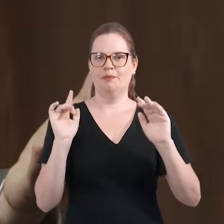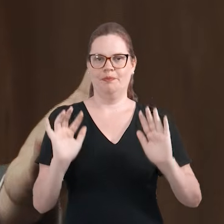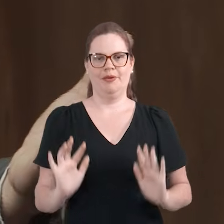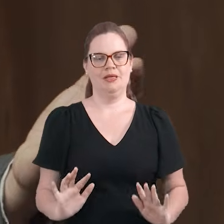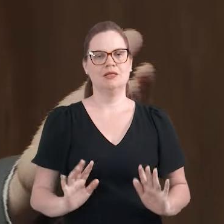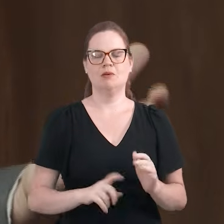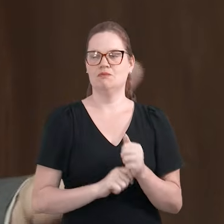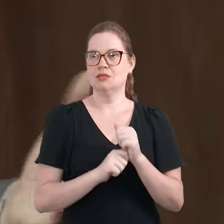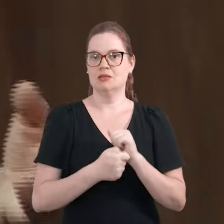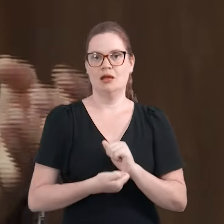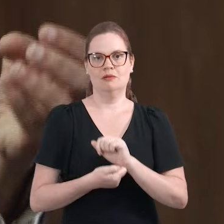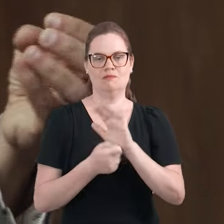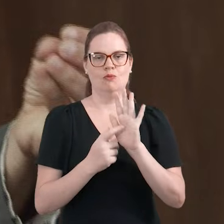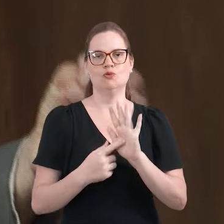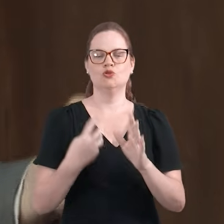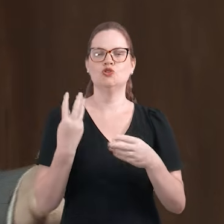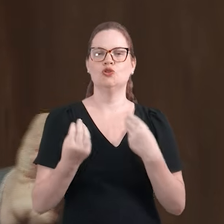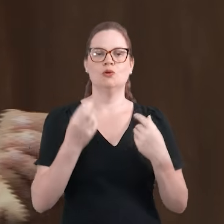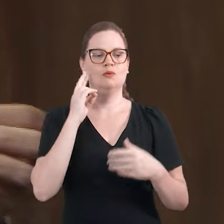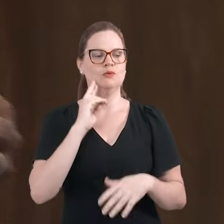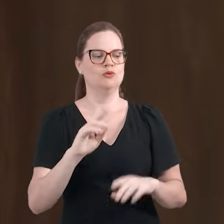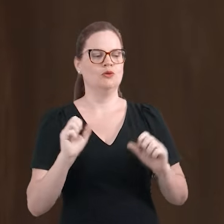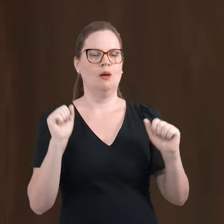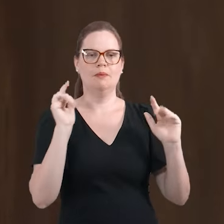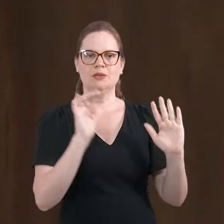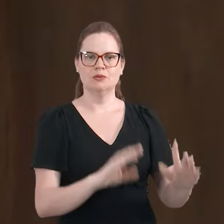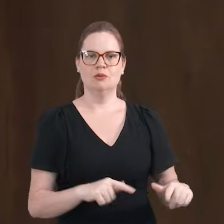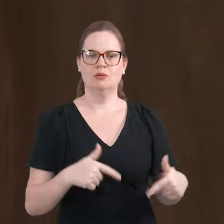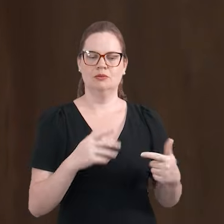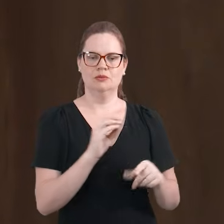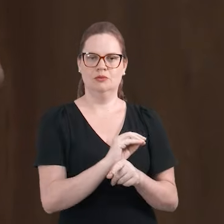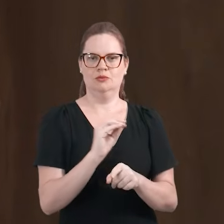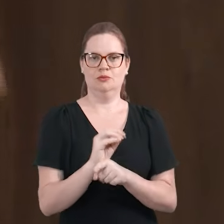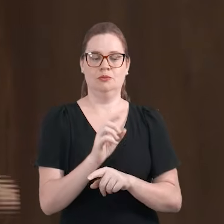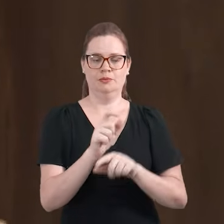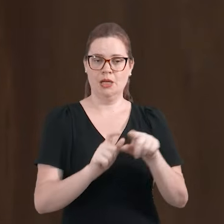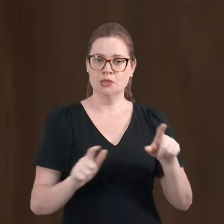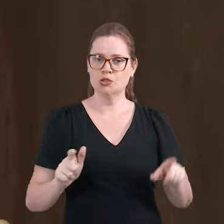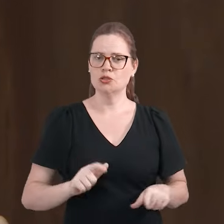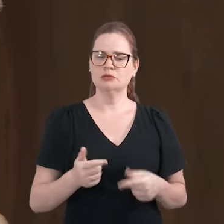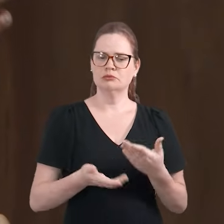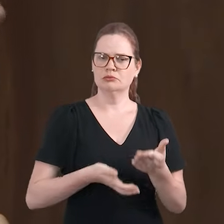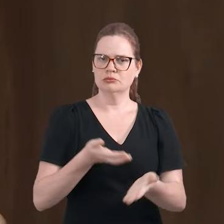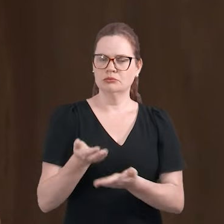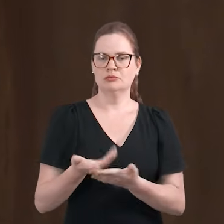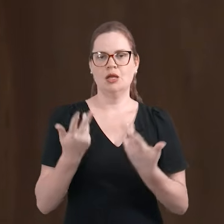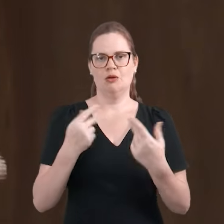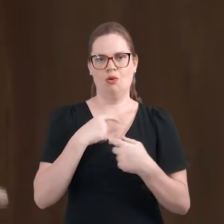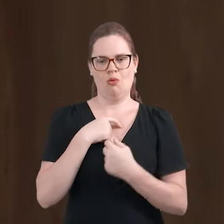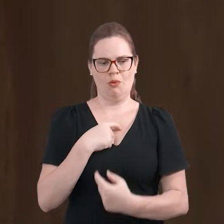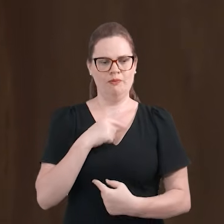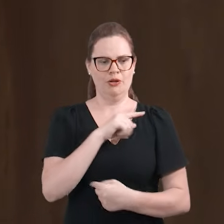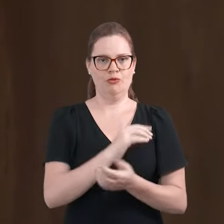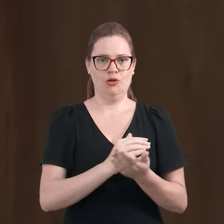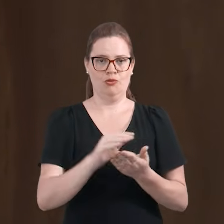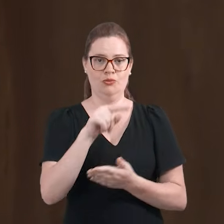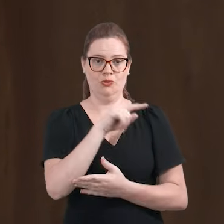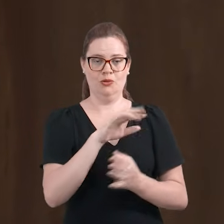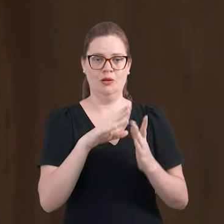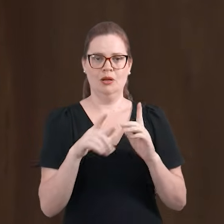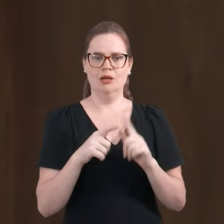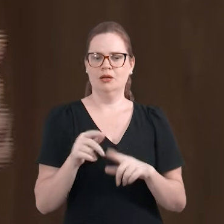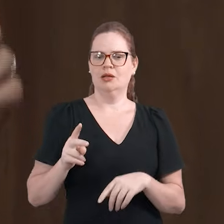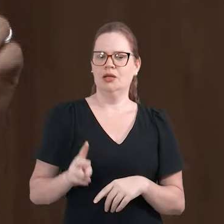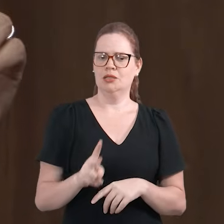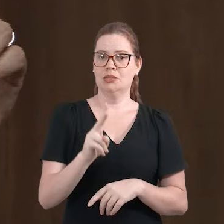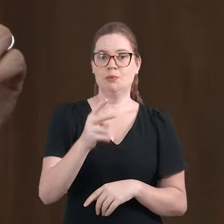bênção, como que o Senhor fez, como que o Senhor cuidou. Pessoas zelosas, esse obreiro que iniciou a obra lá, ele sempre